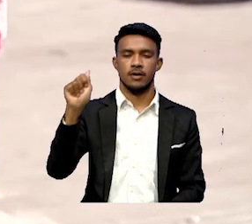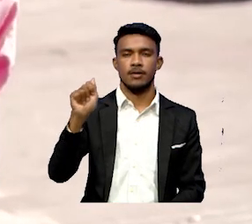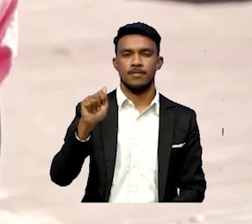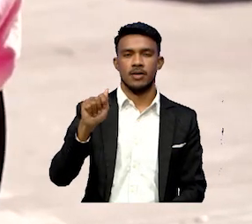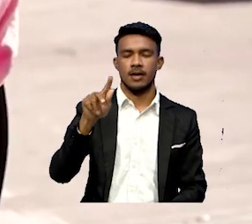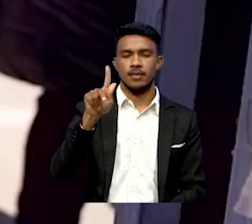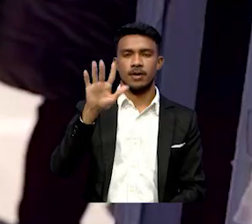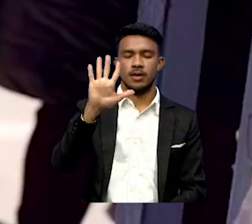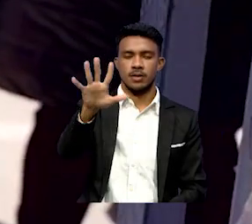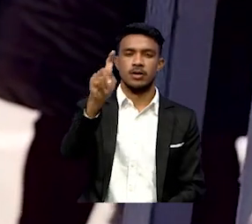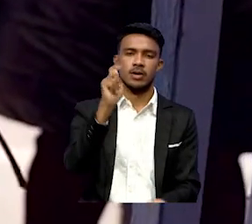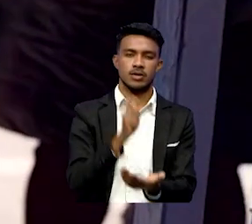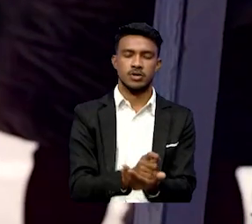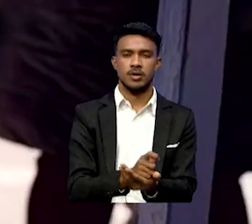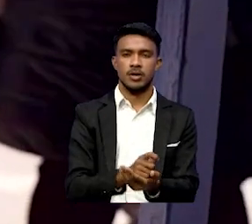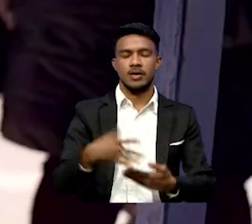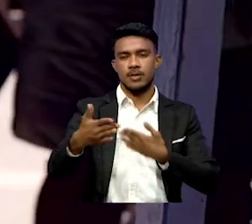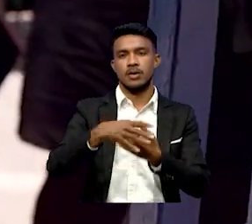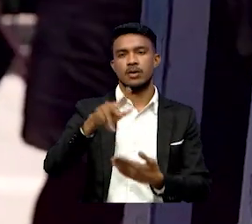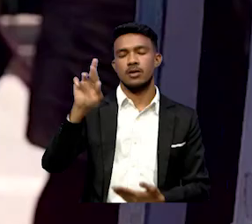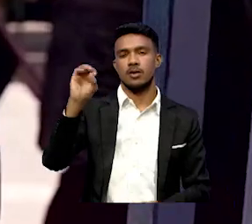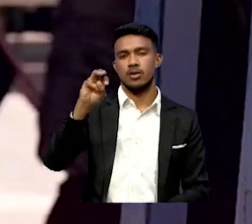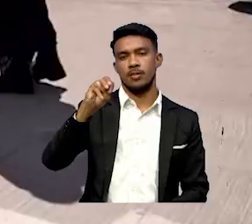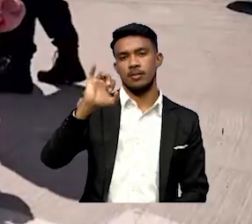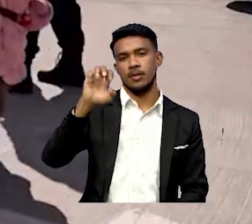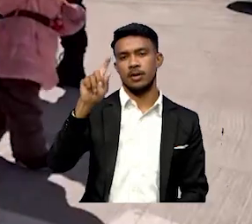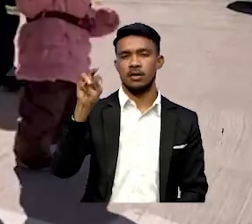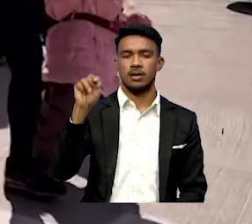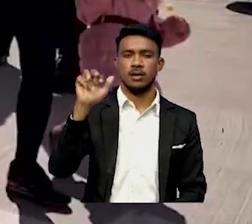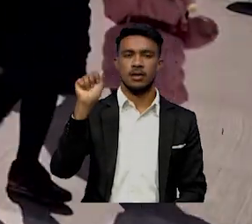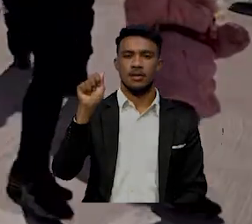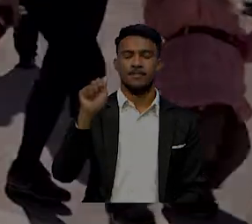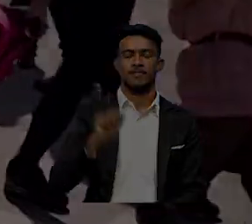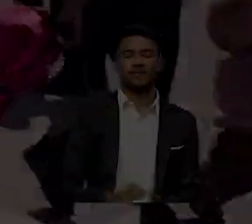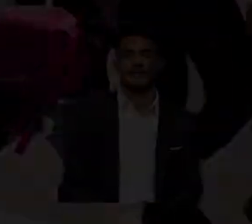macalai ona, banação vizinho, Romênia. Abraão Amaral, Zaim dos Santos, Yemen.